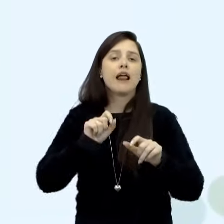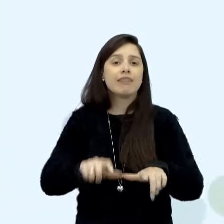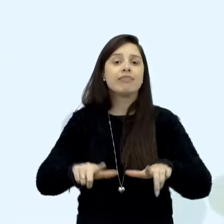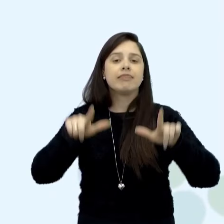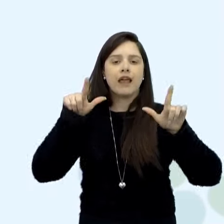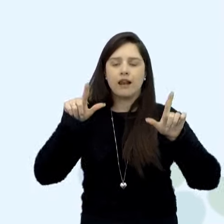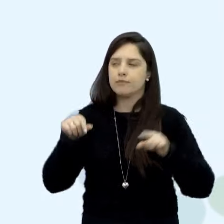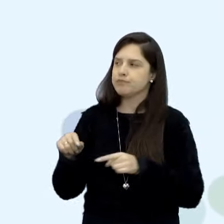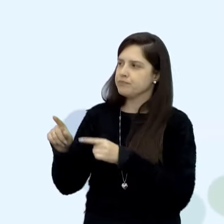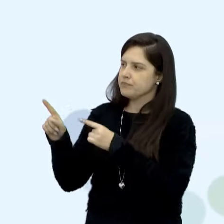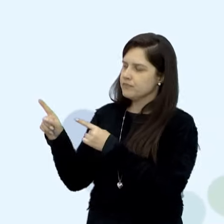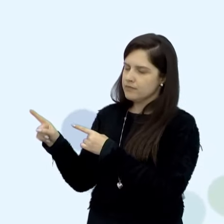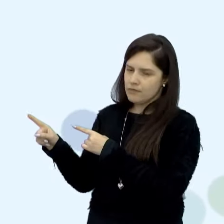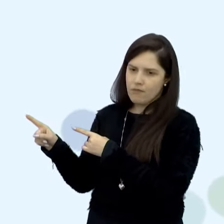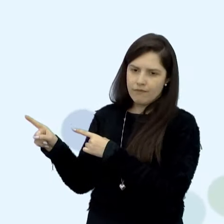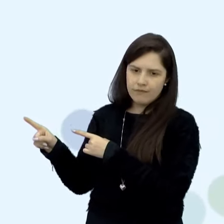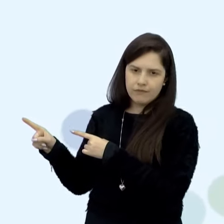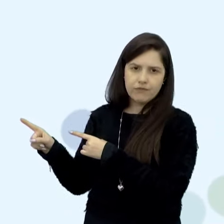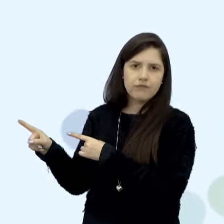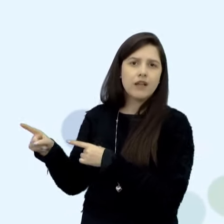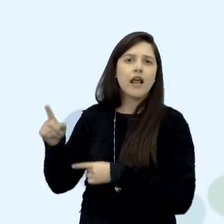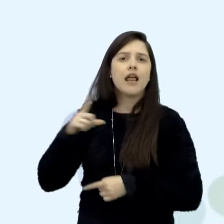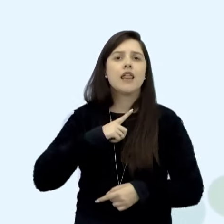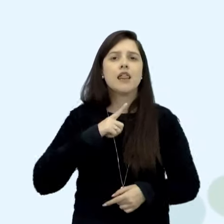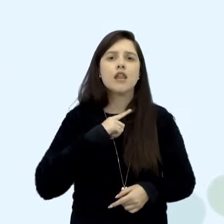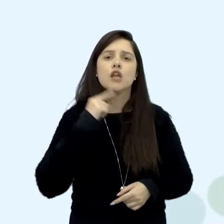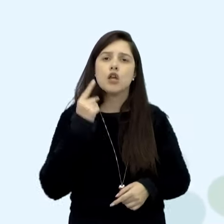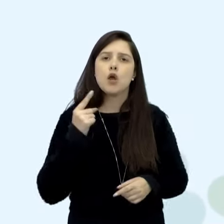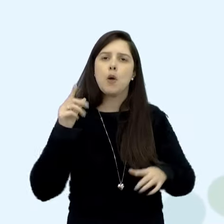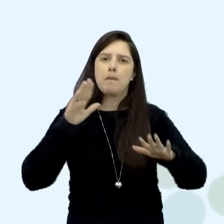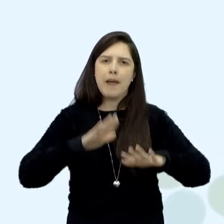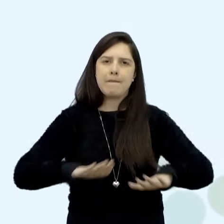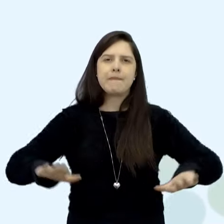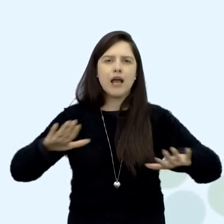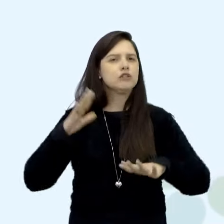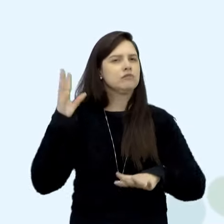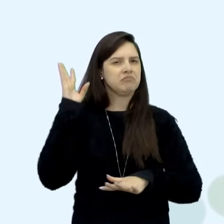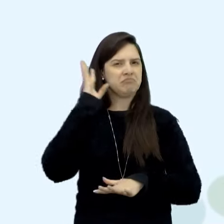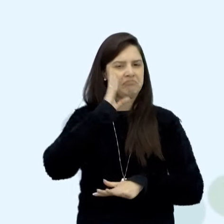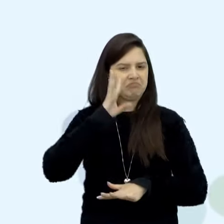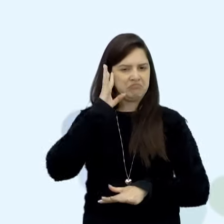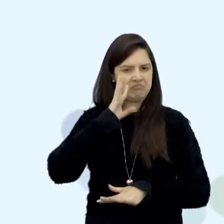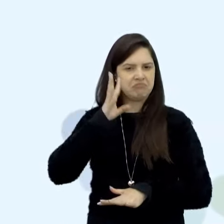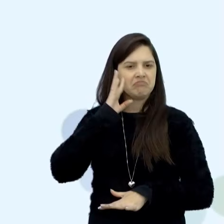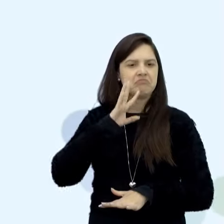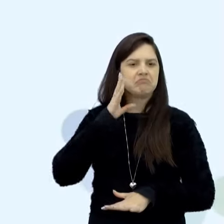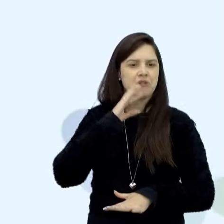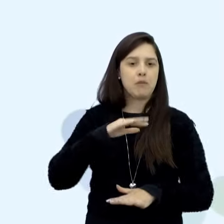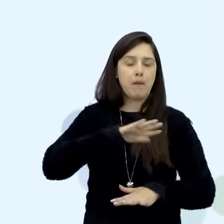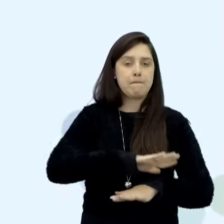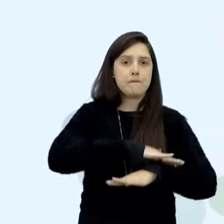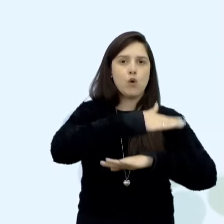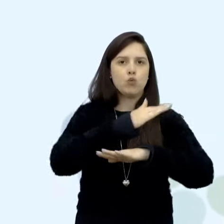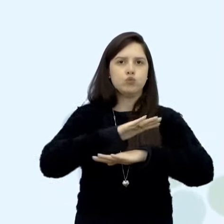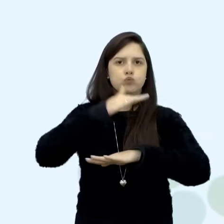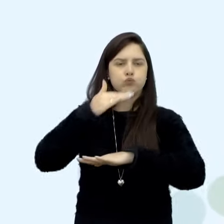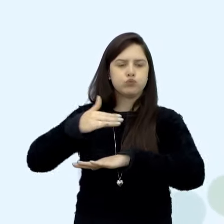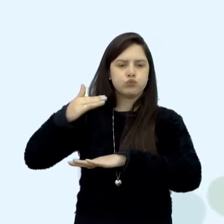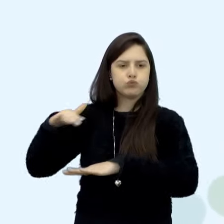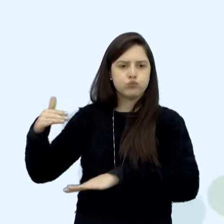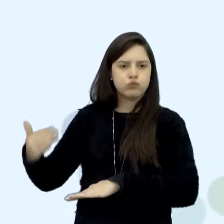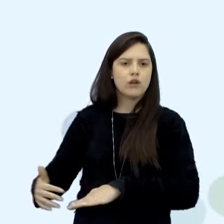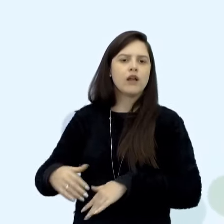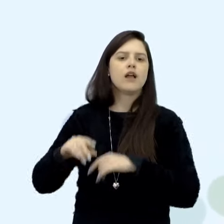tela. Olha só, nós temos aqui uma imagem bem legal, né, de uma cadeia de montanhas. Essa cadeia